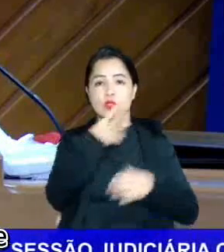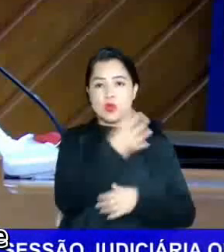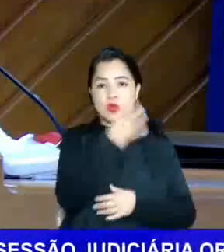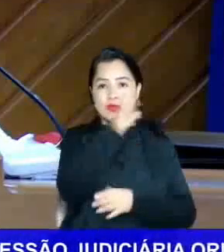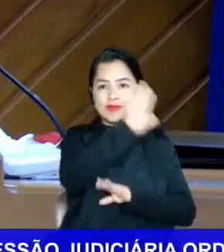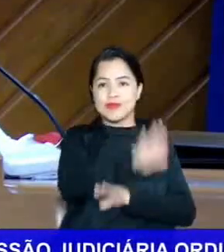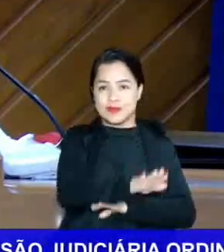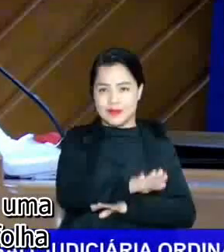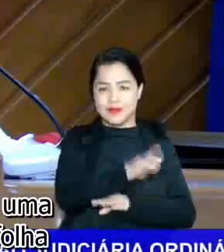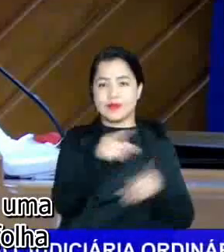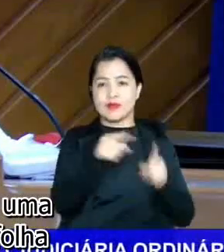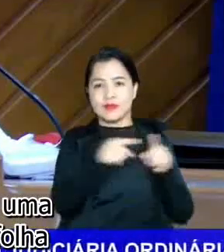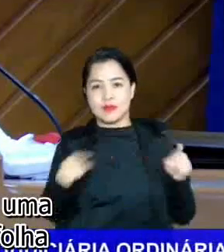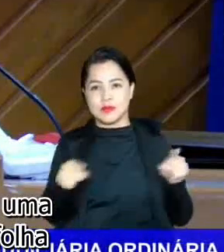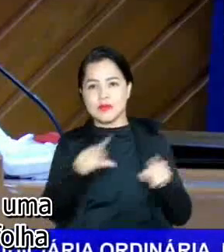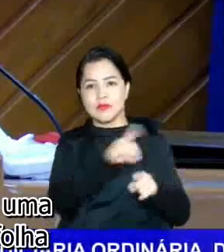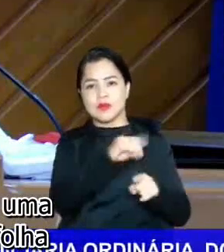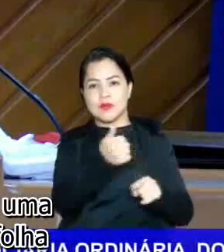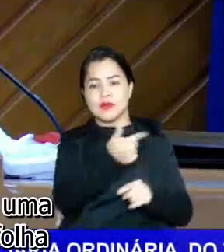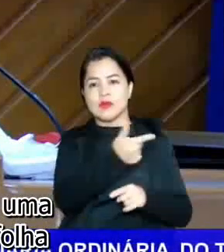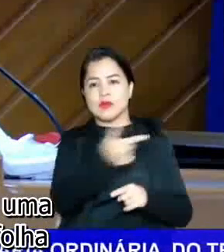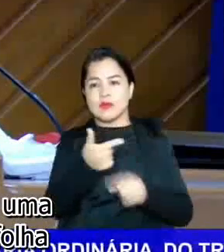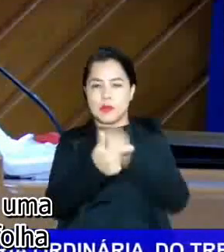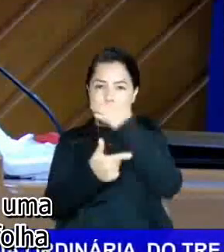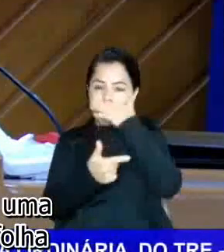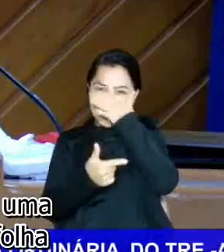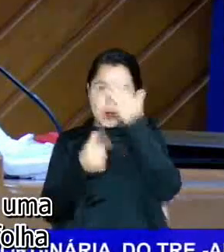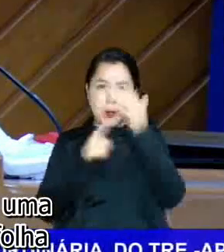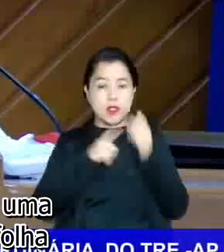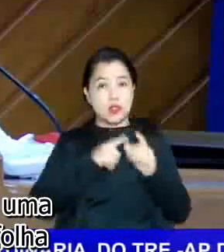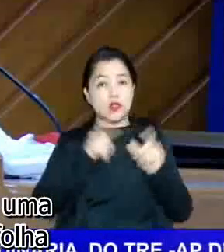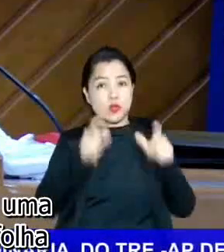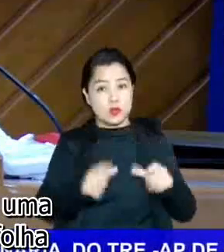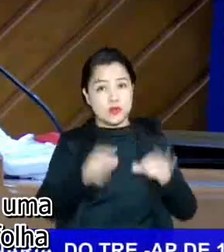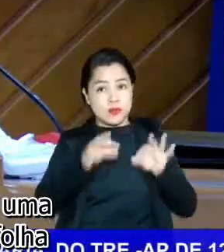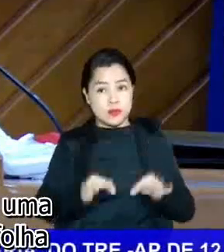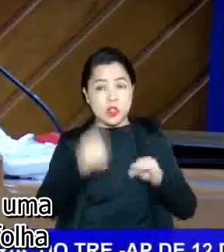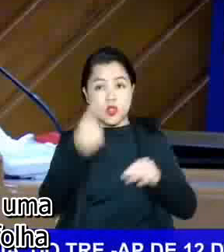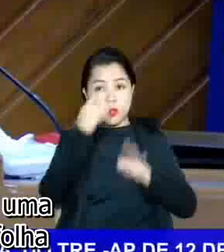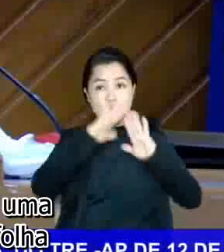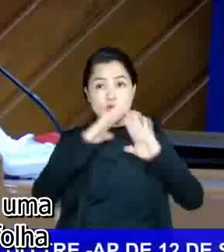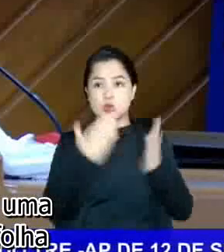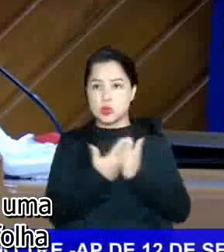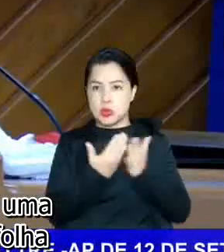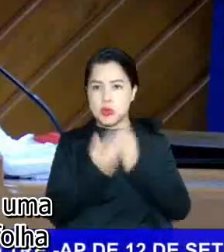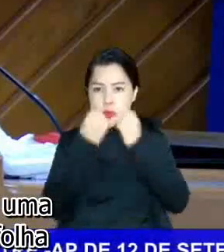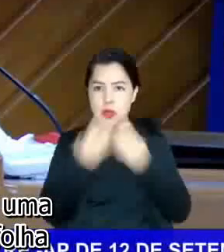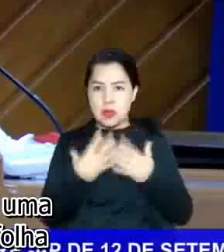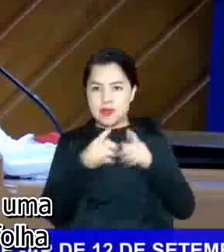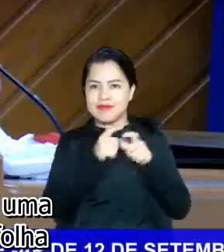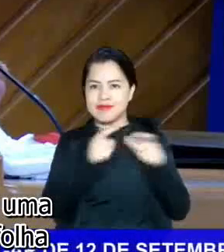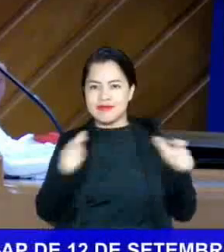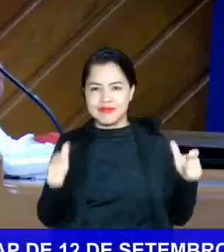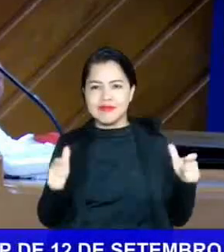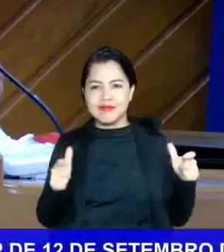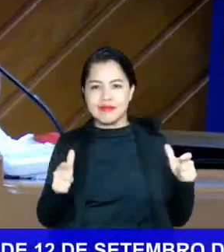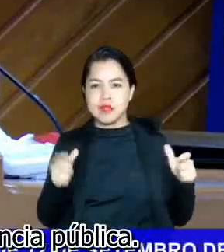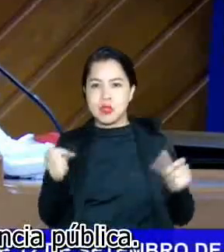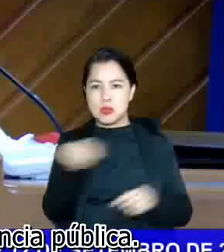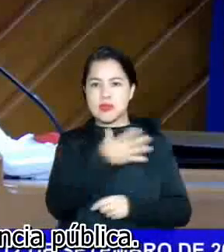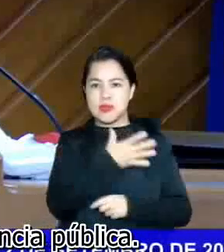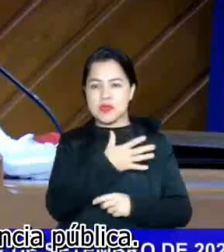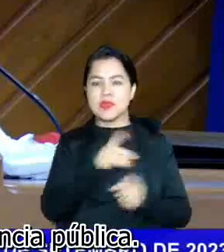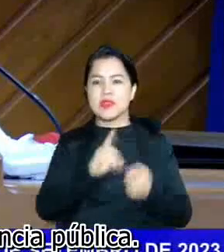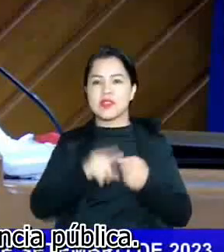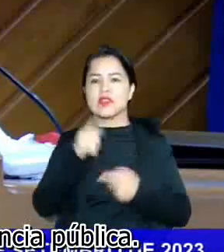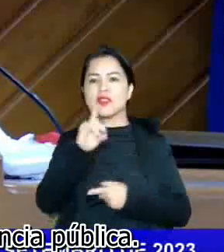horas da tarde, no dia 22, lá tem um local adequado, tem uma escola muito boa, grande, nova, novinha, em folha,